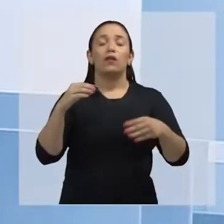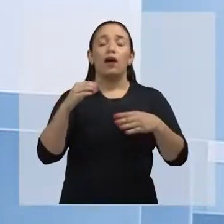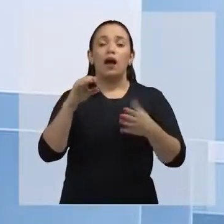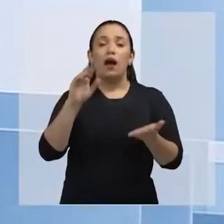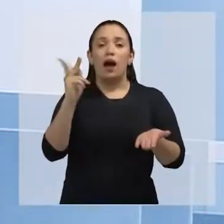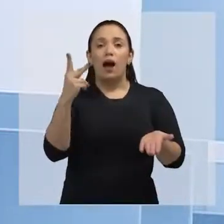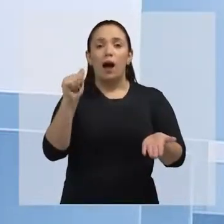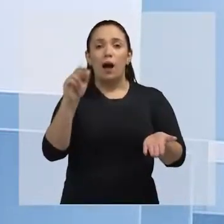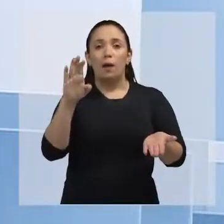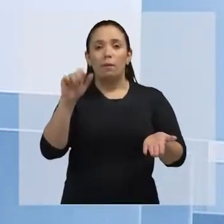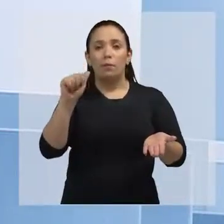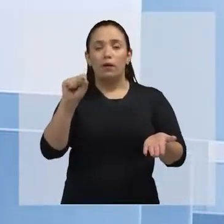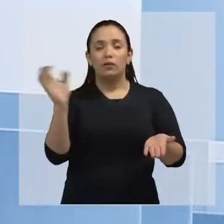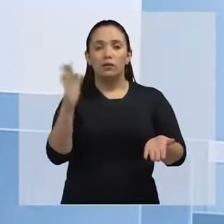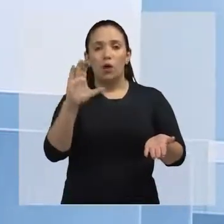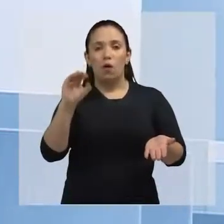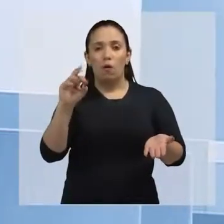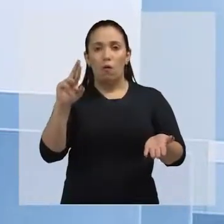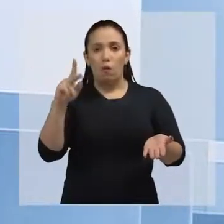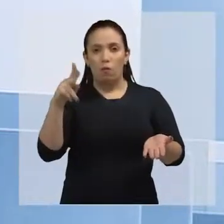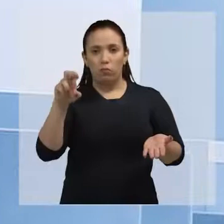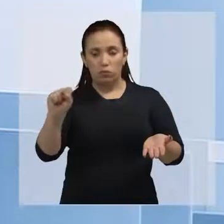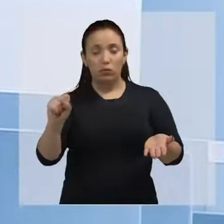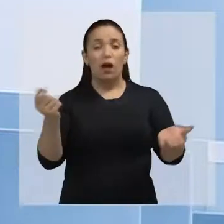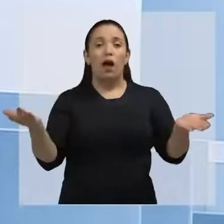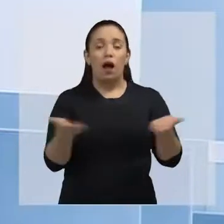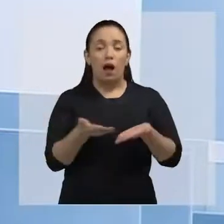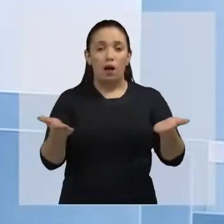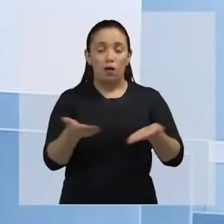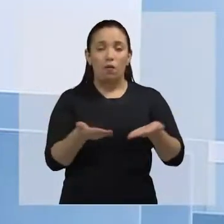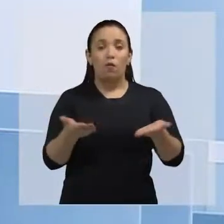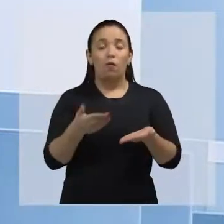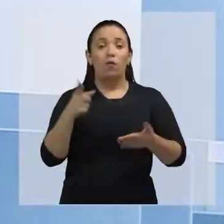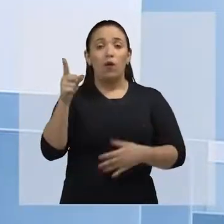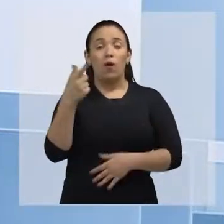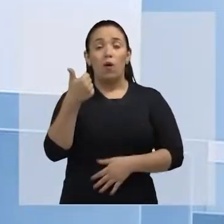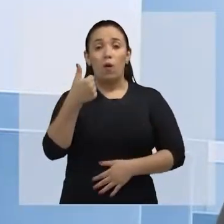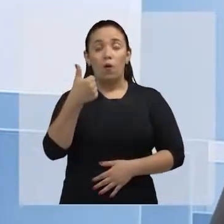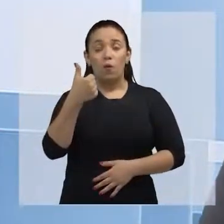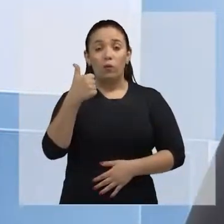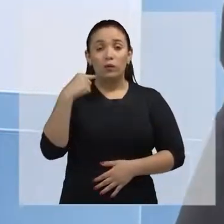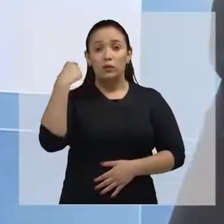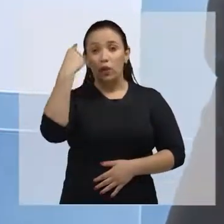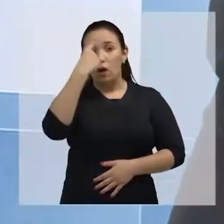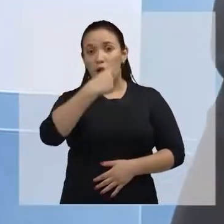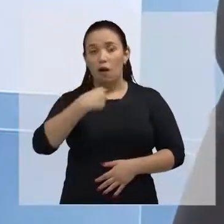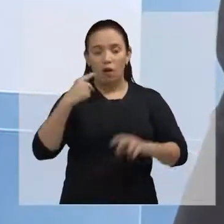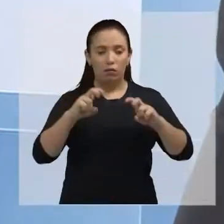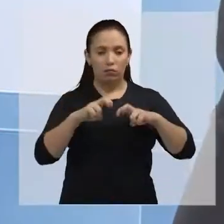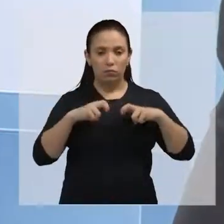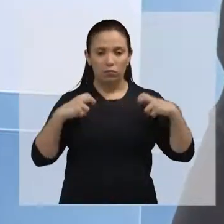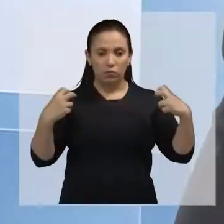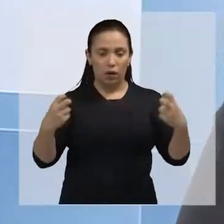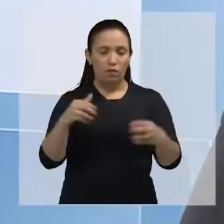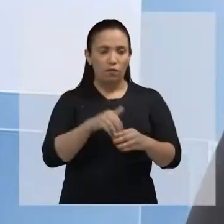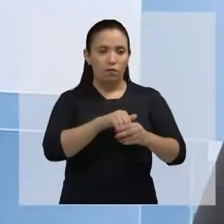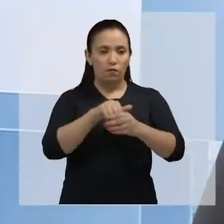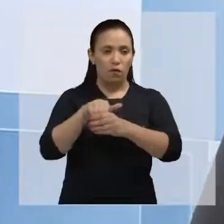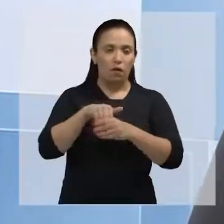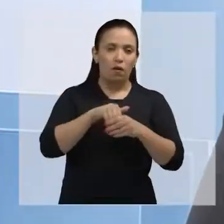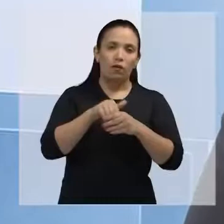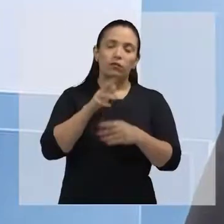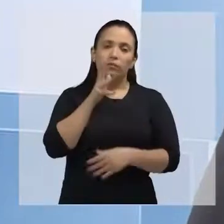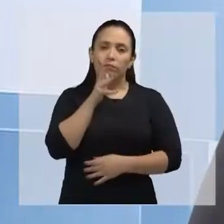negou. E agora foi para o Supremo Tribunal Federal, que passou 11 horas de sessão. Qual é o